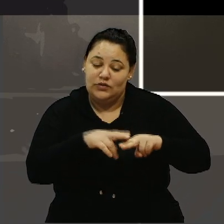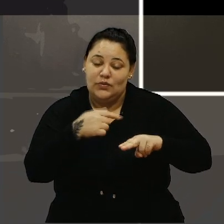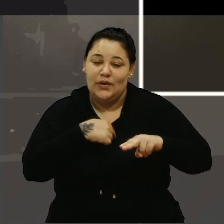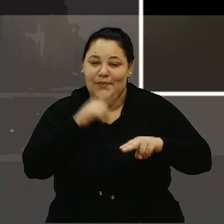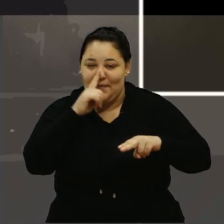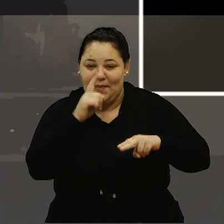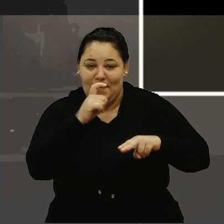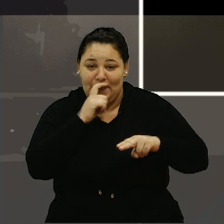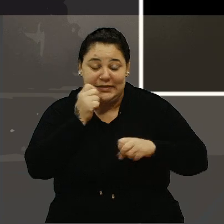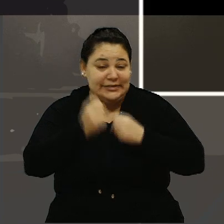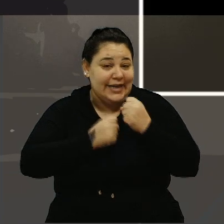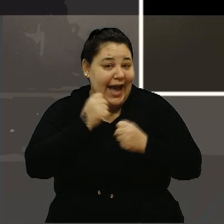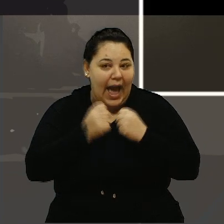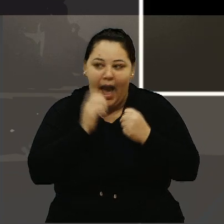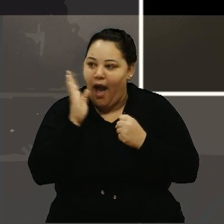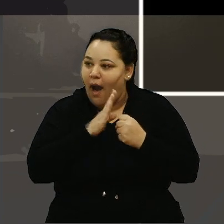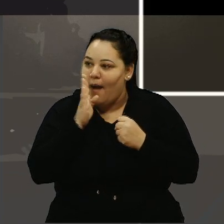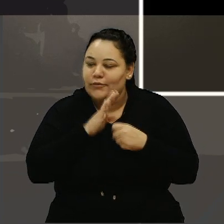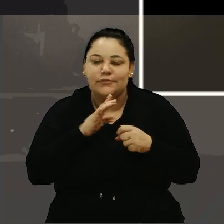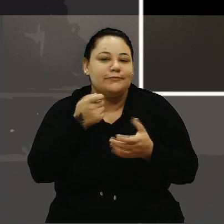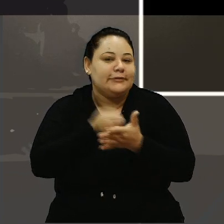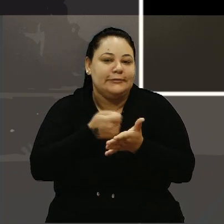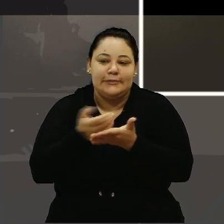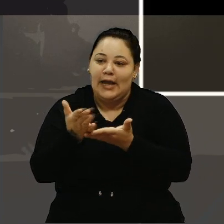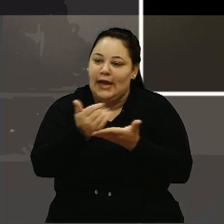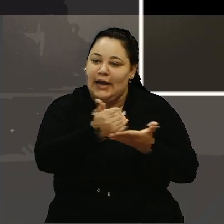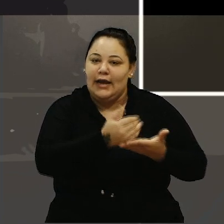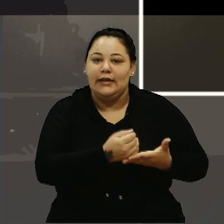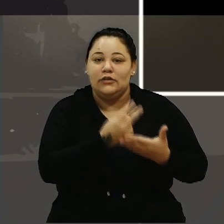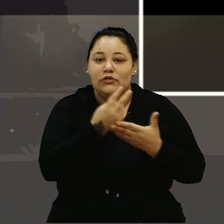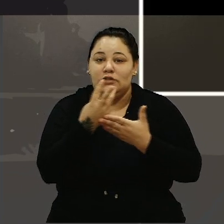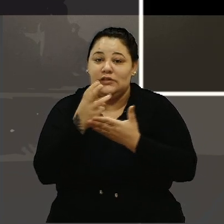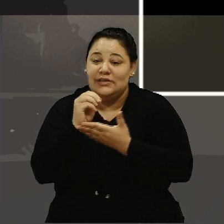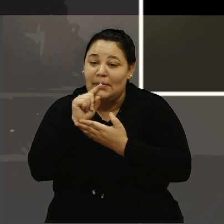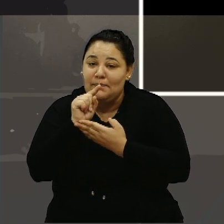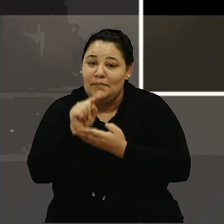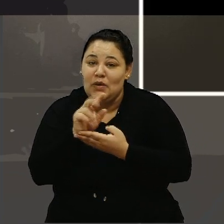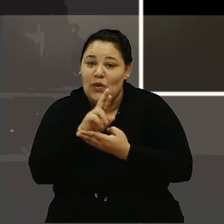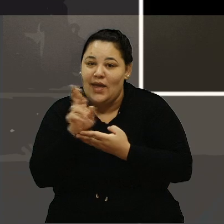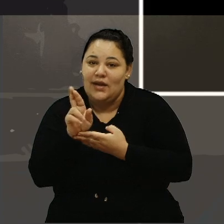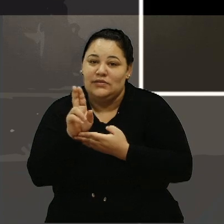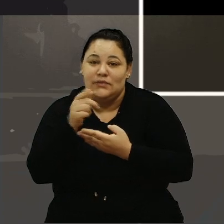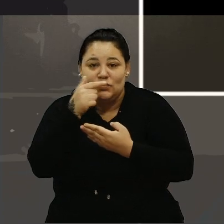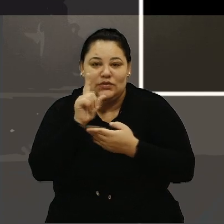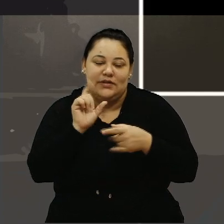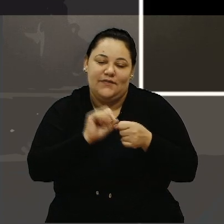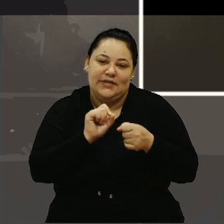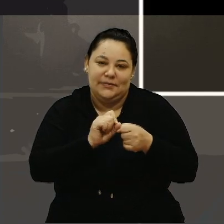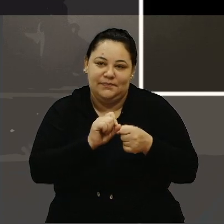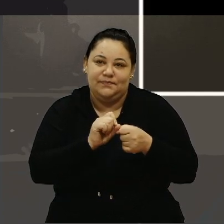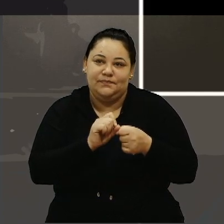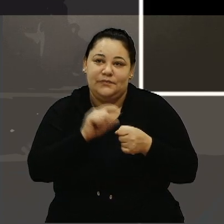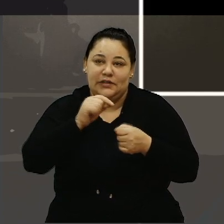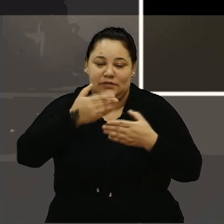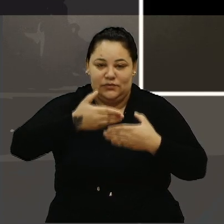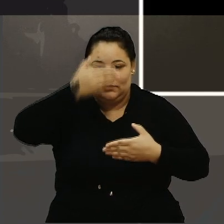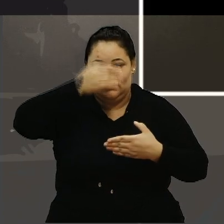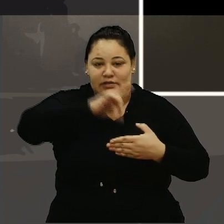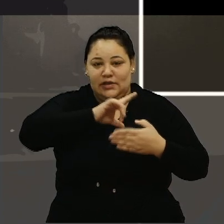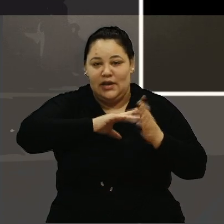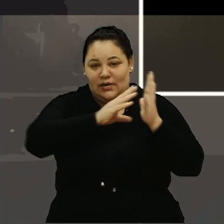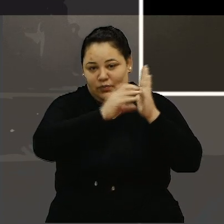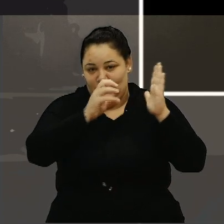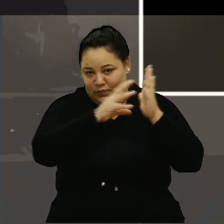estamos em uma corrida contra o tempo para arrecadar o valor de R$230 mil para realizar o transplante. Aqui no encartezinho a gente tem a chave